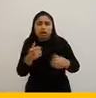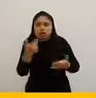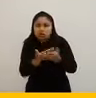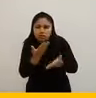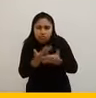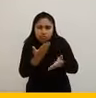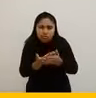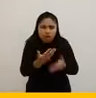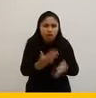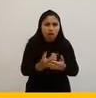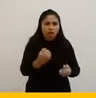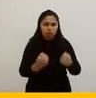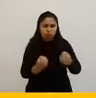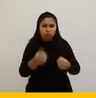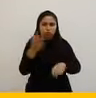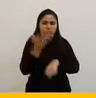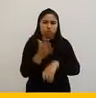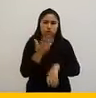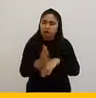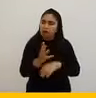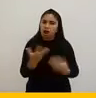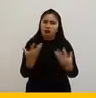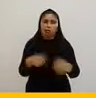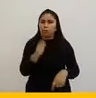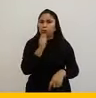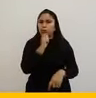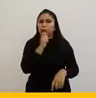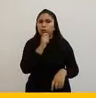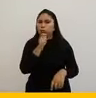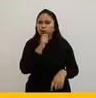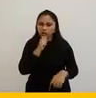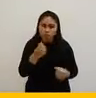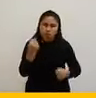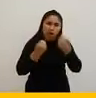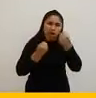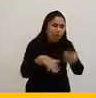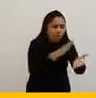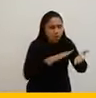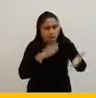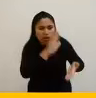isso não está permitido. Precisa de higienização do carro e